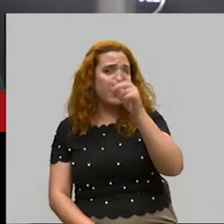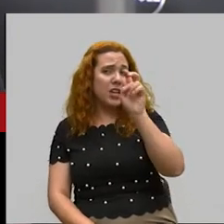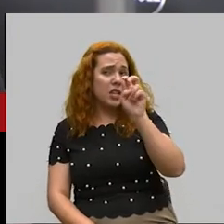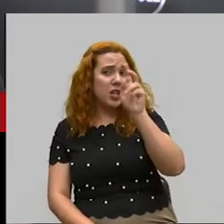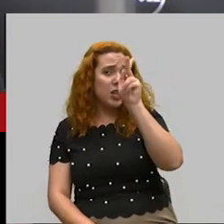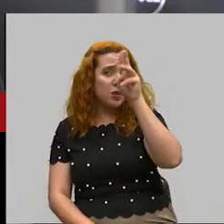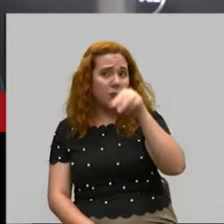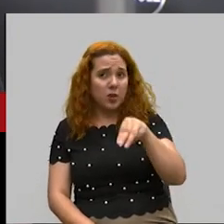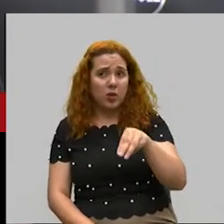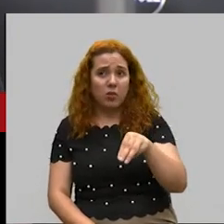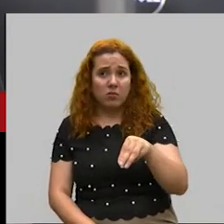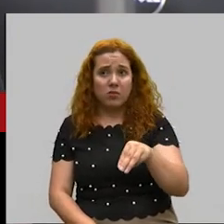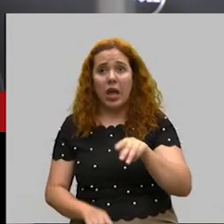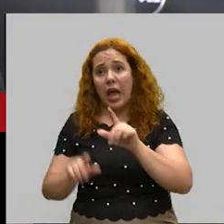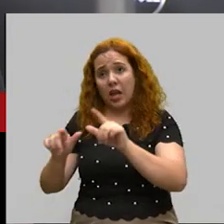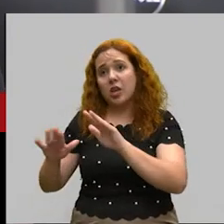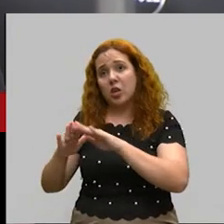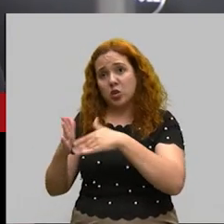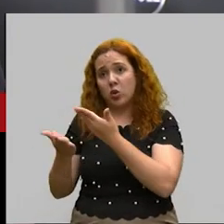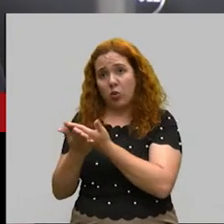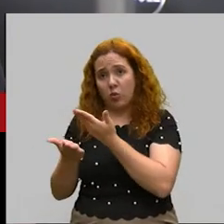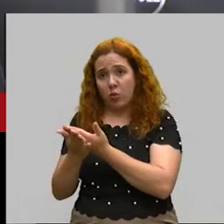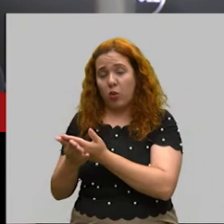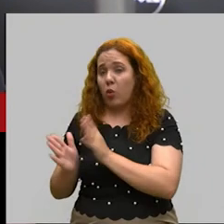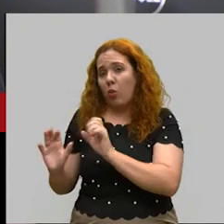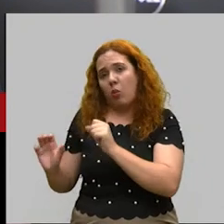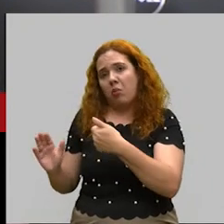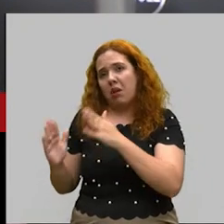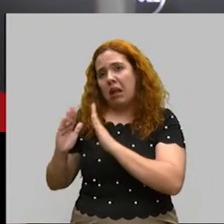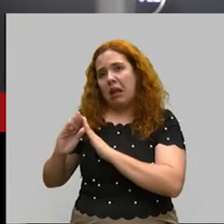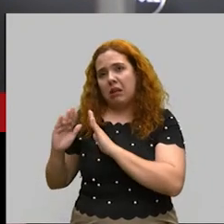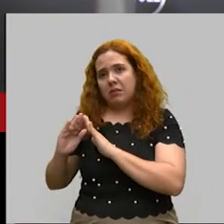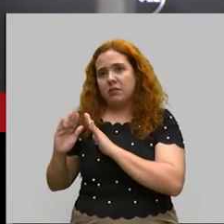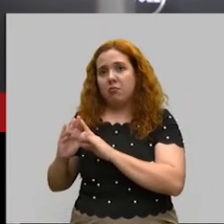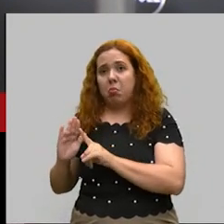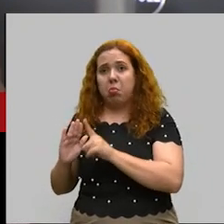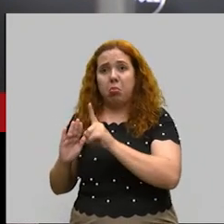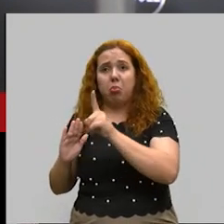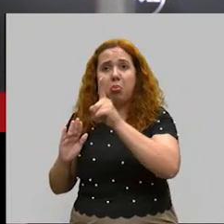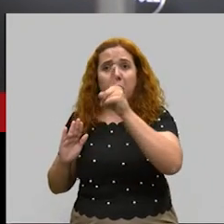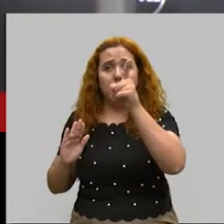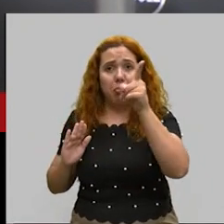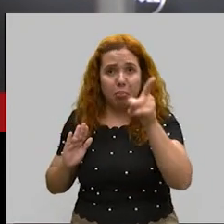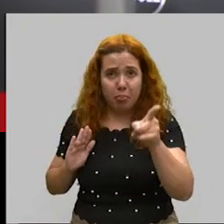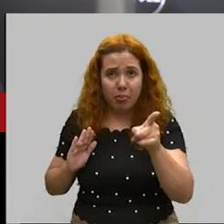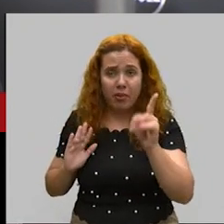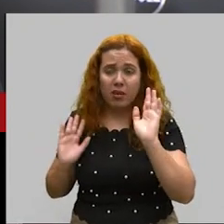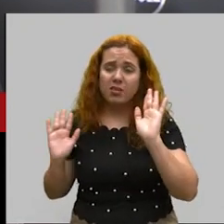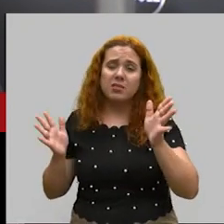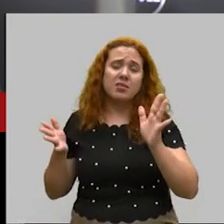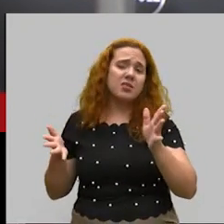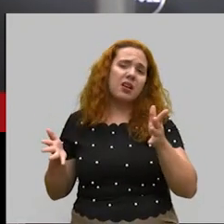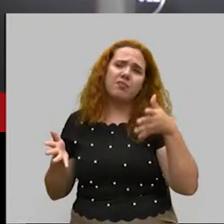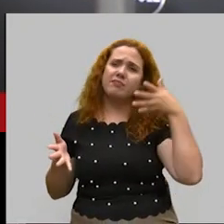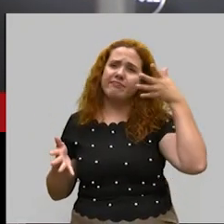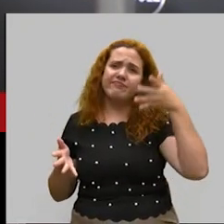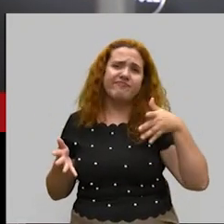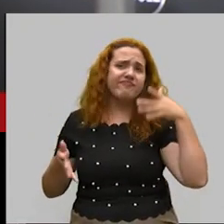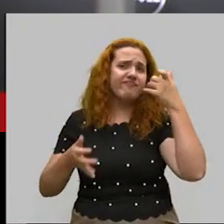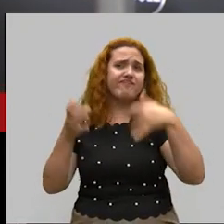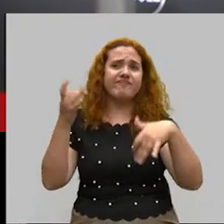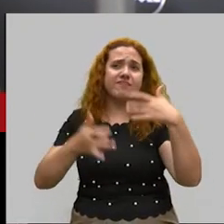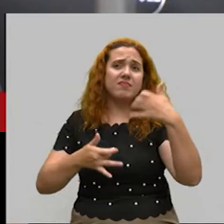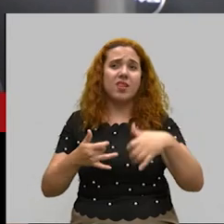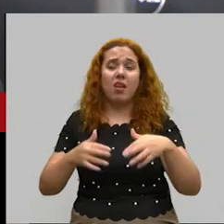onde essas pessoas estudam ou moram então assim é aquela situação que foi colocada aqui diversas vezes né da falta